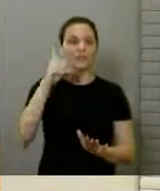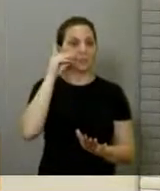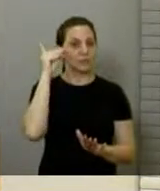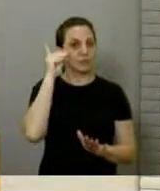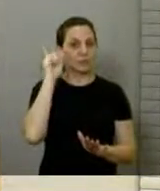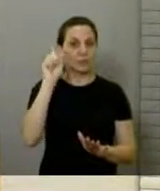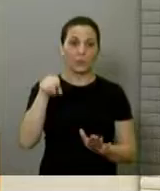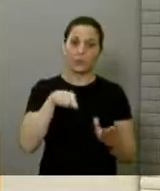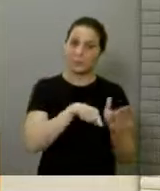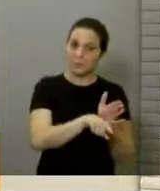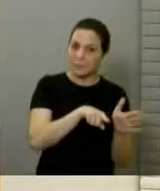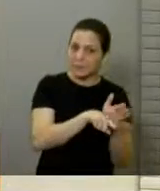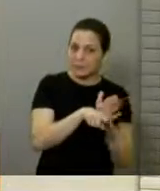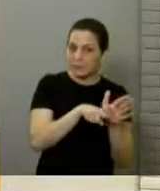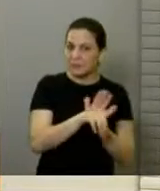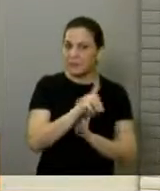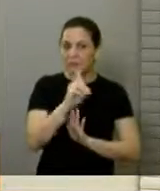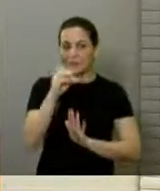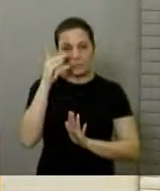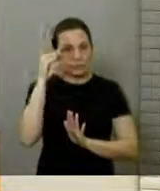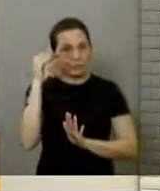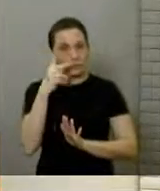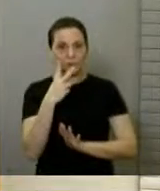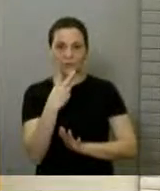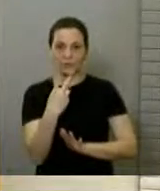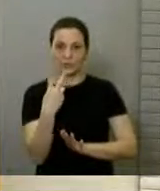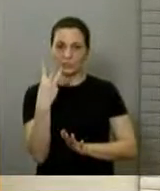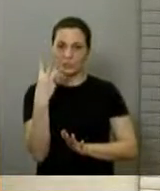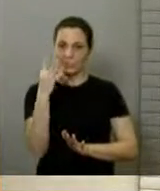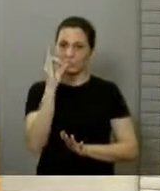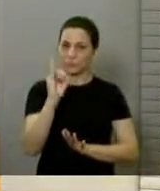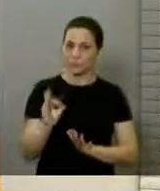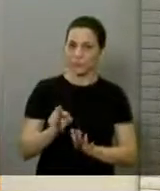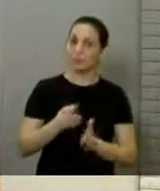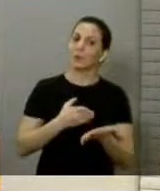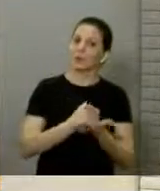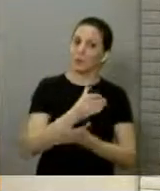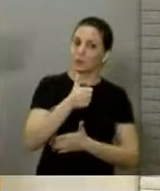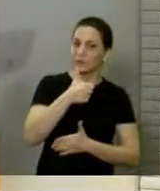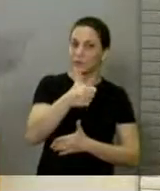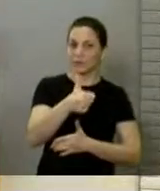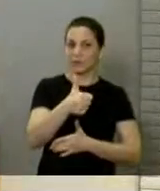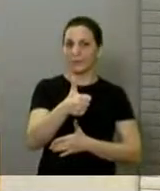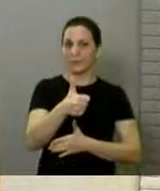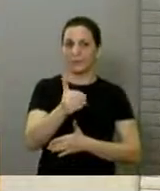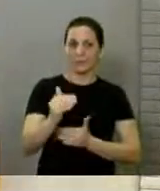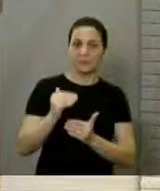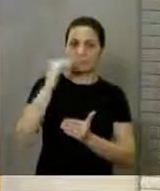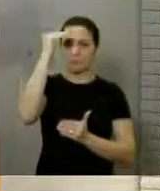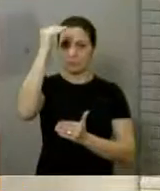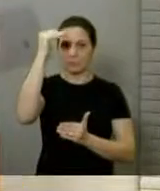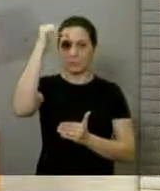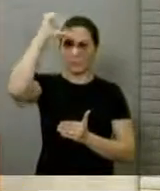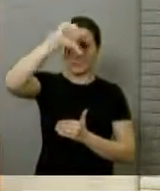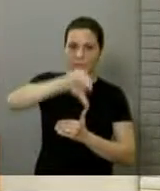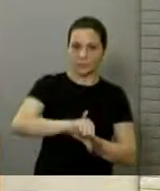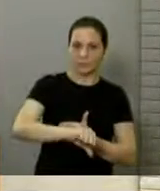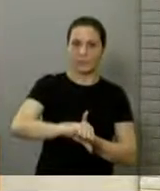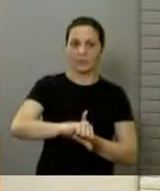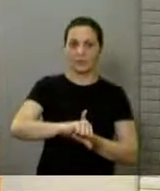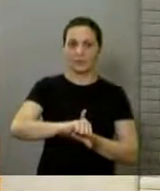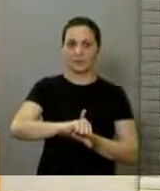daquela pesquisa onde a Dilma tem 23% de aprovação, bateu o recorde de desaprovação no Brasil. Eu